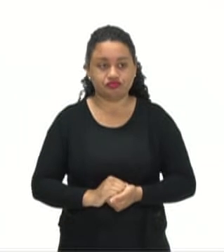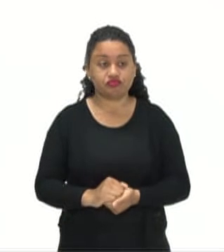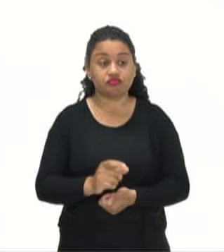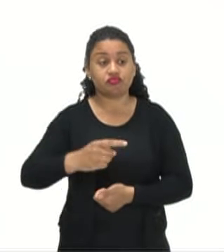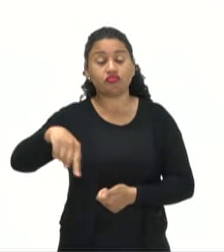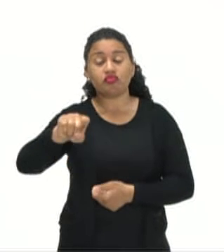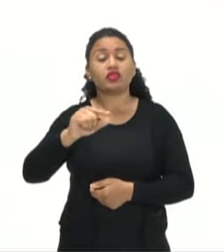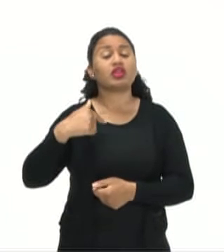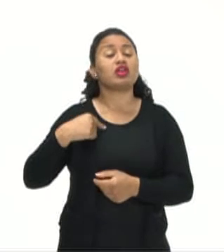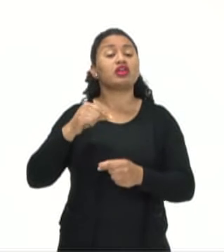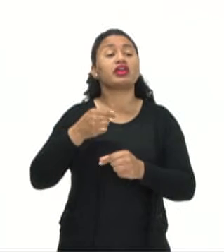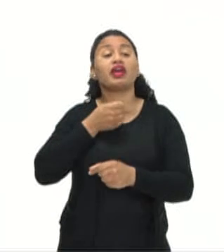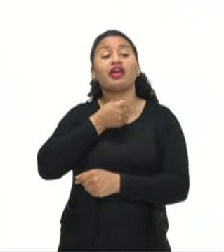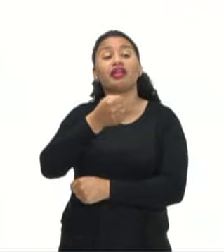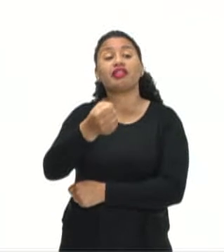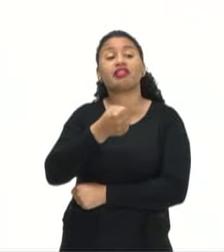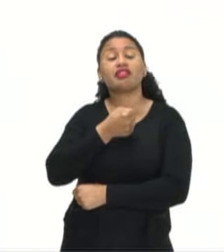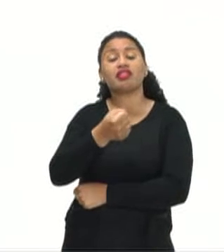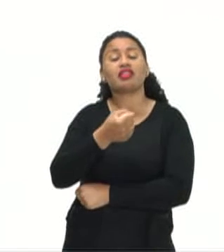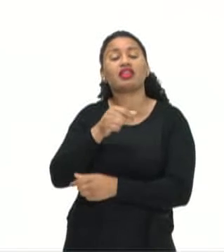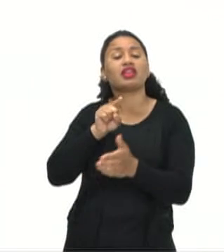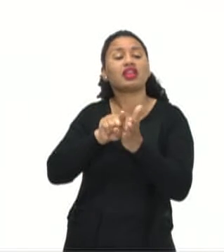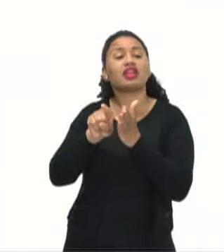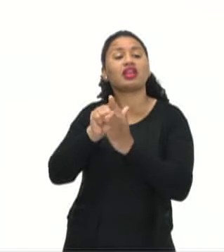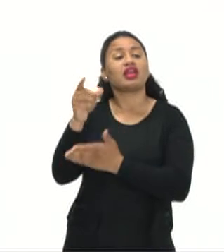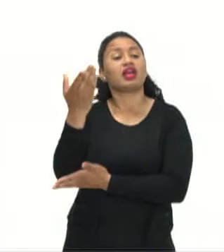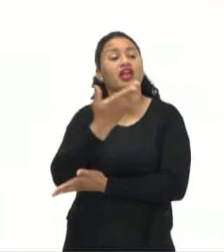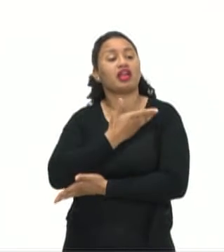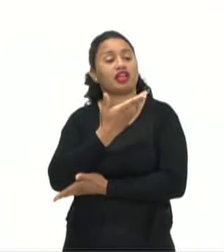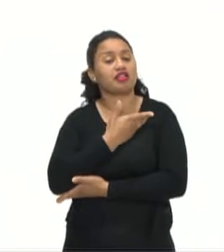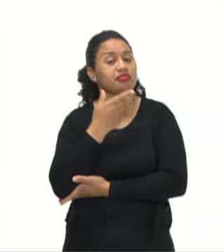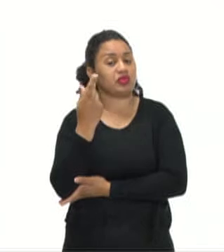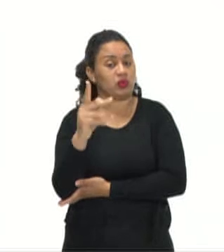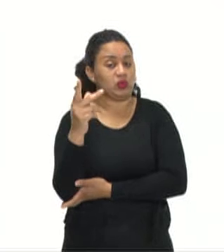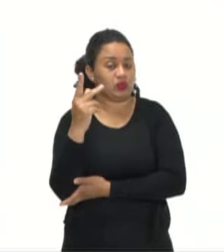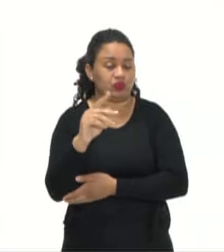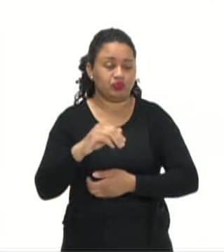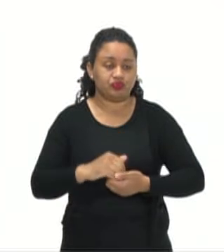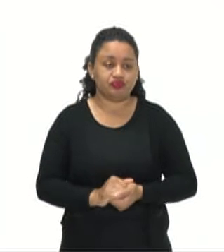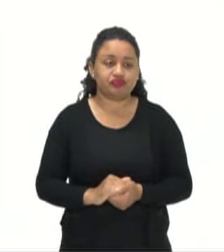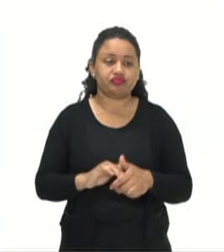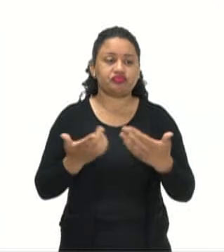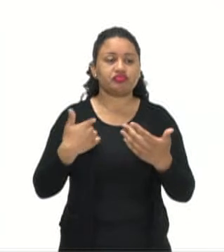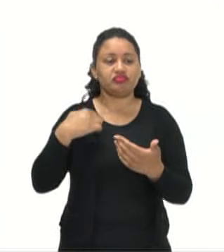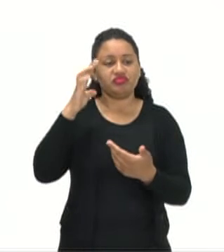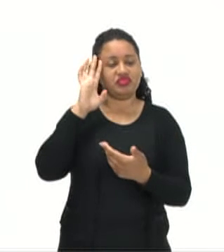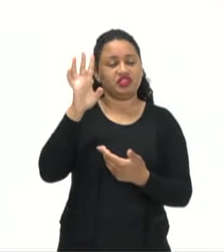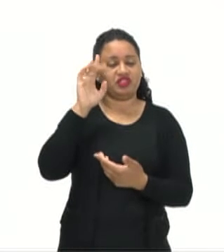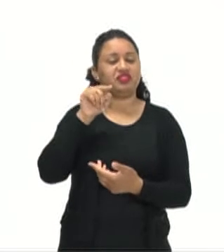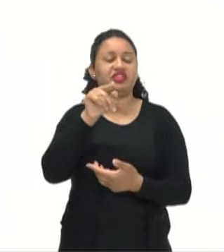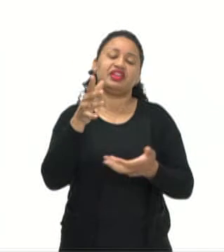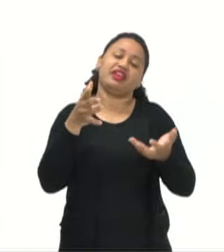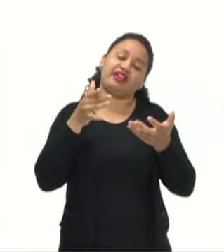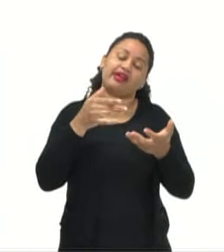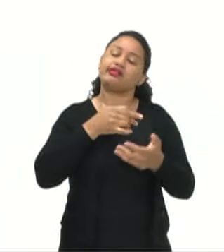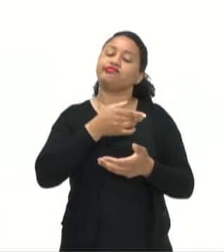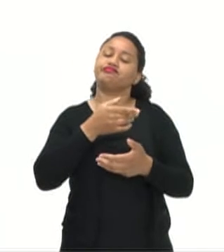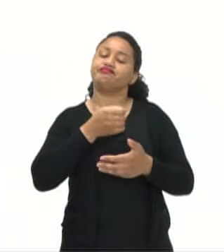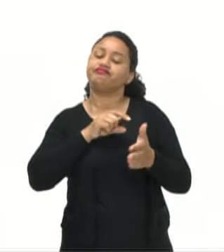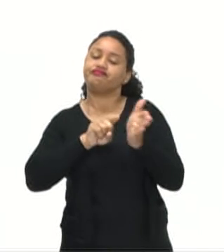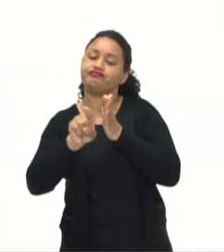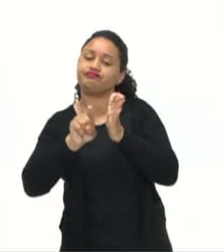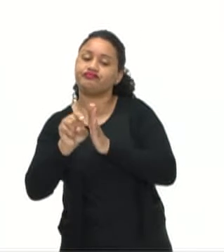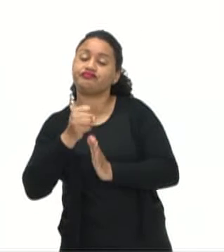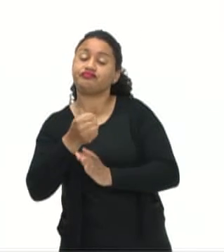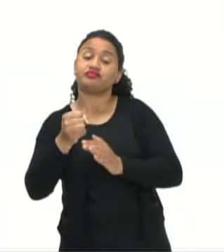Vocês vão entrevistar um amigo, ok? Então, vamos imaginar que você queira entrevistar algum